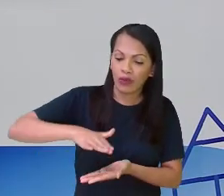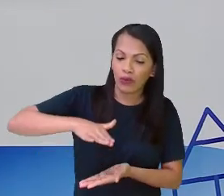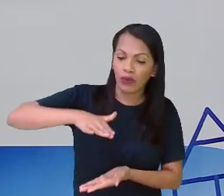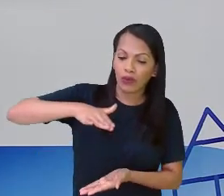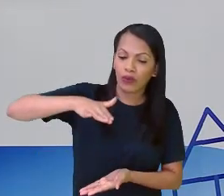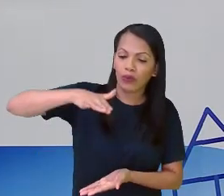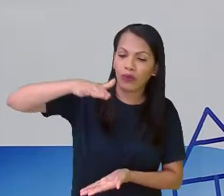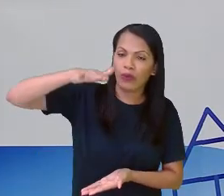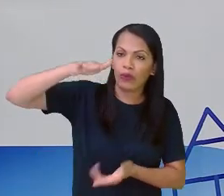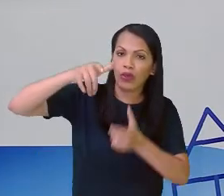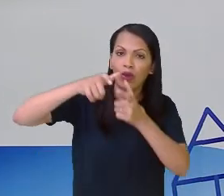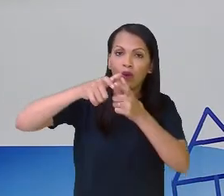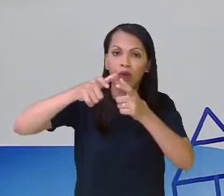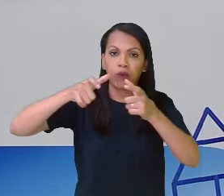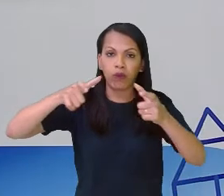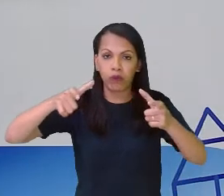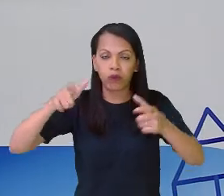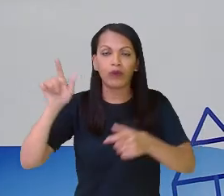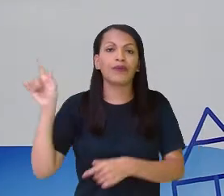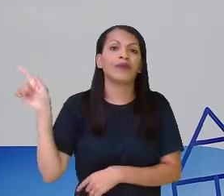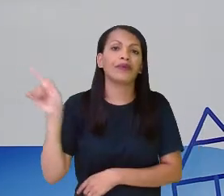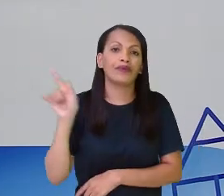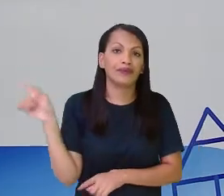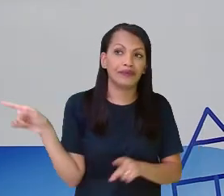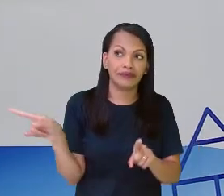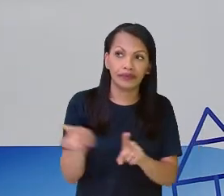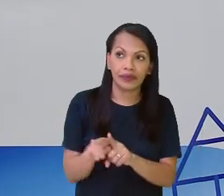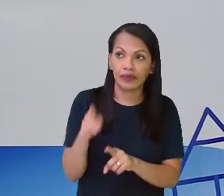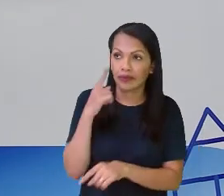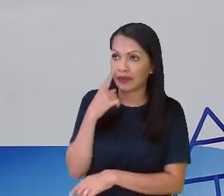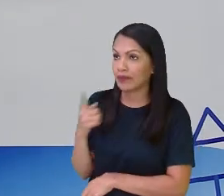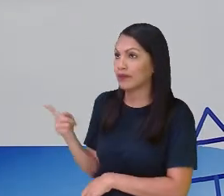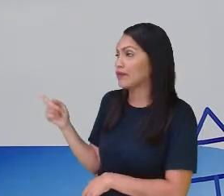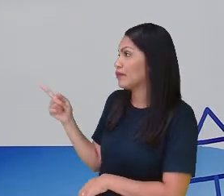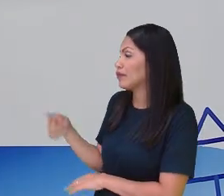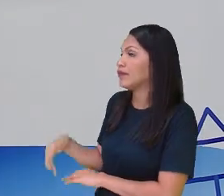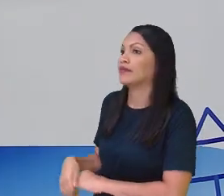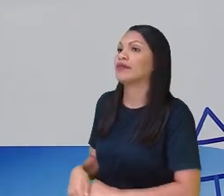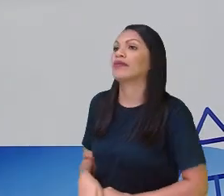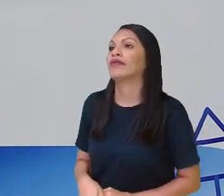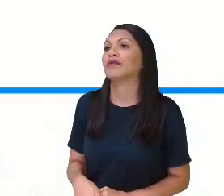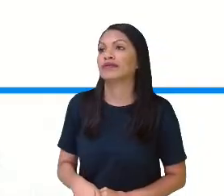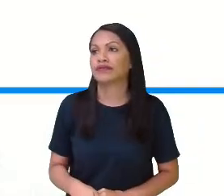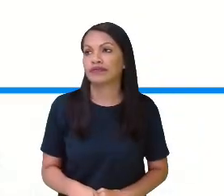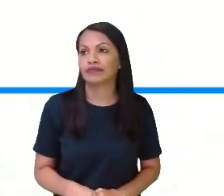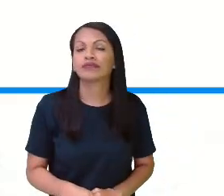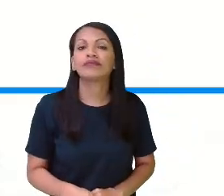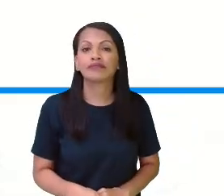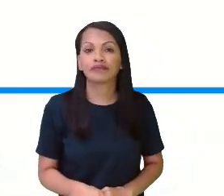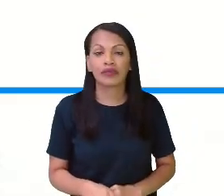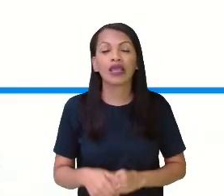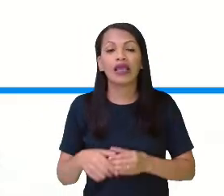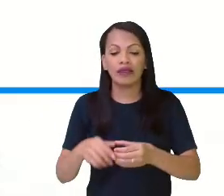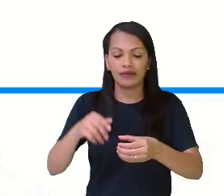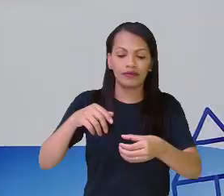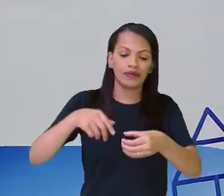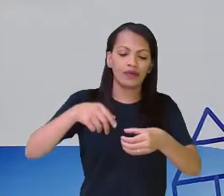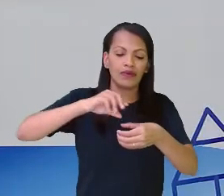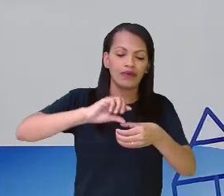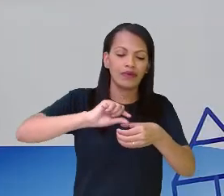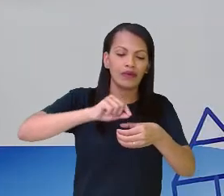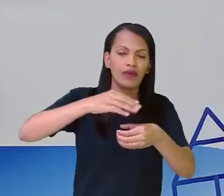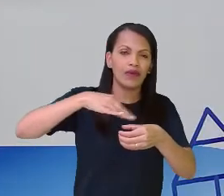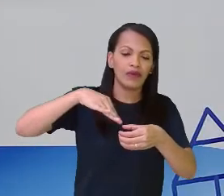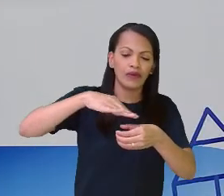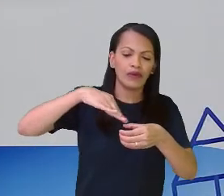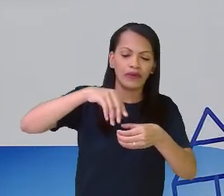líquida dela. Em litro. A latinha de refrigerante, né? Que sempre que você junta aquele